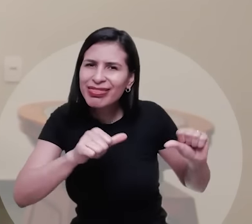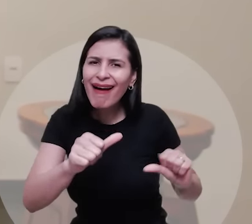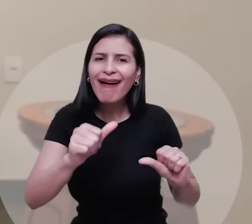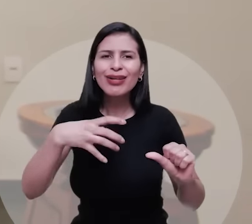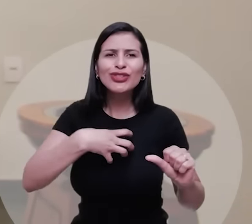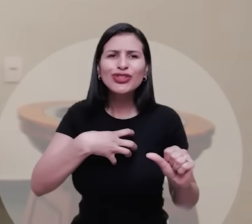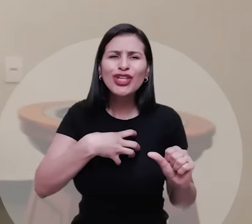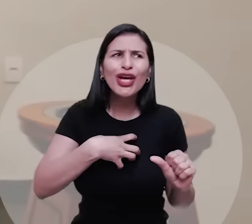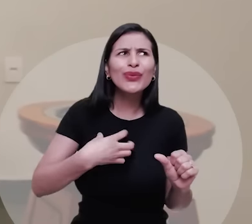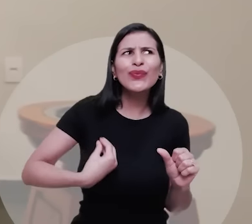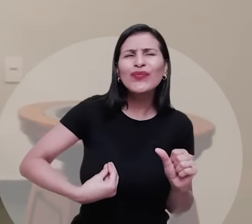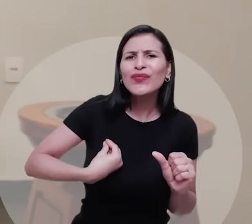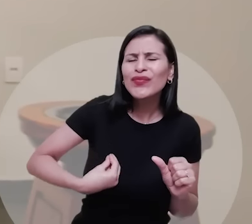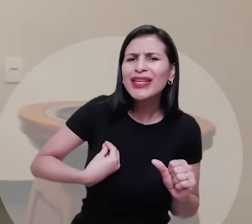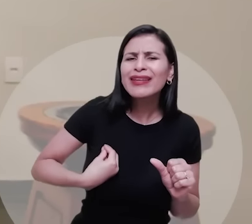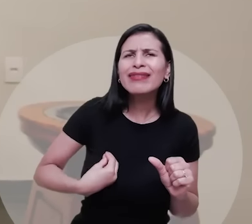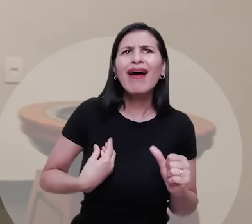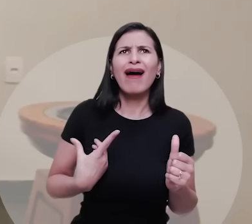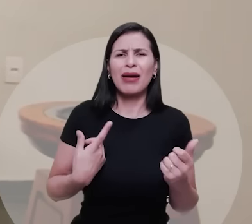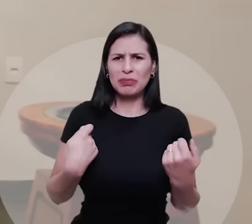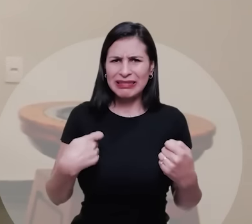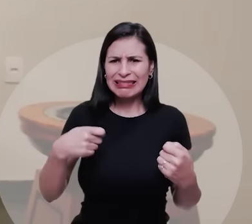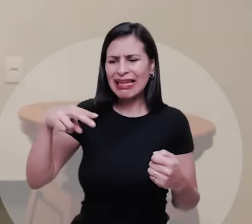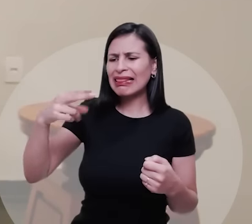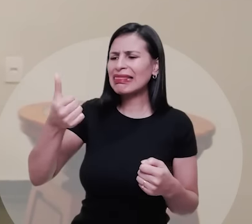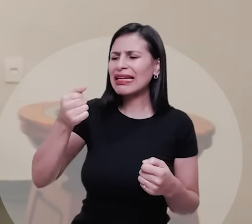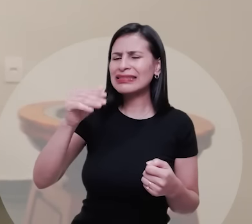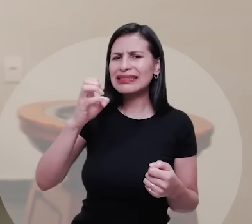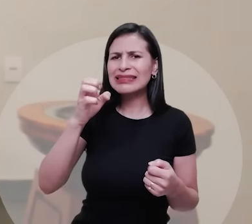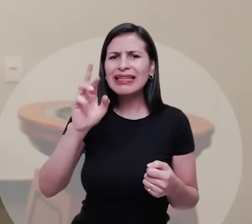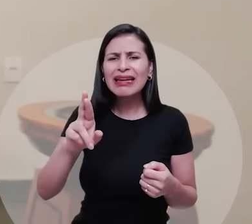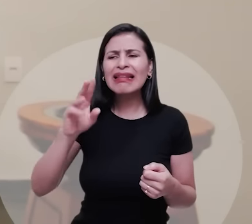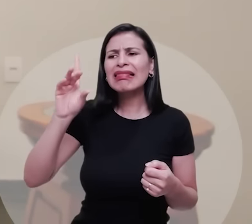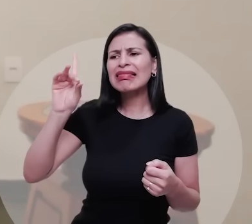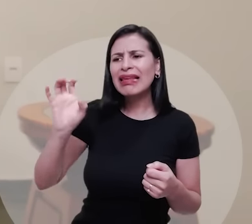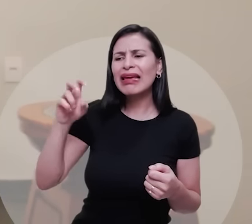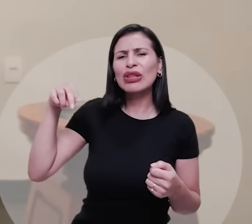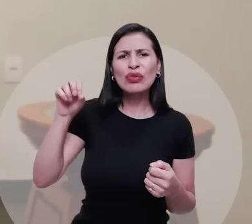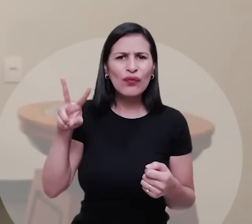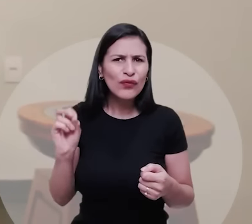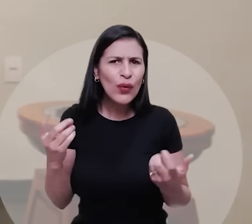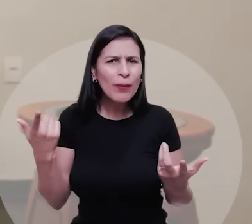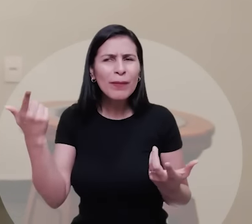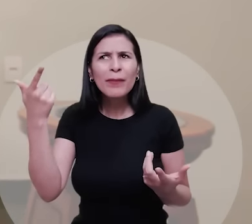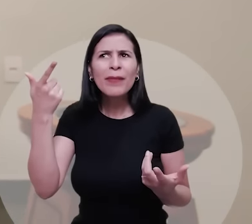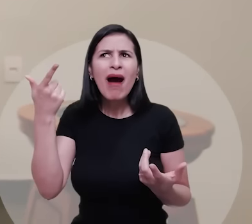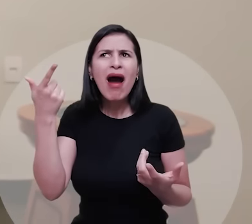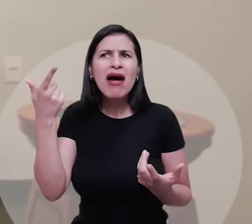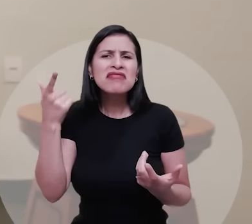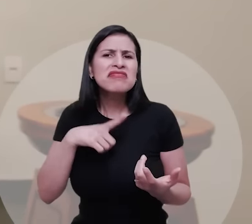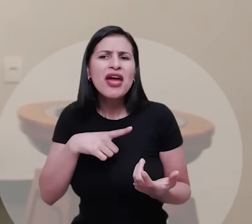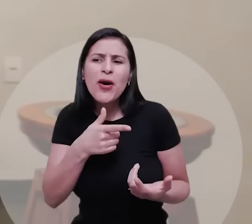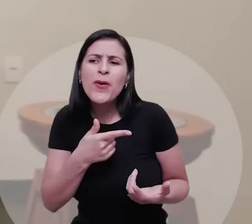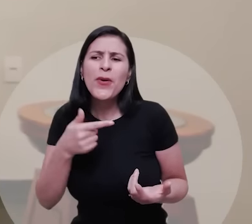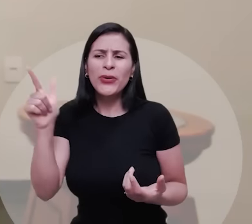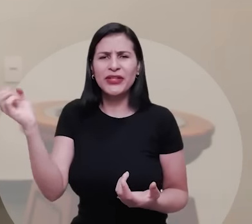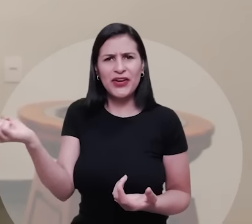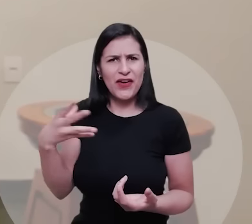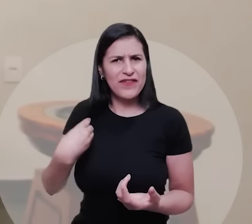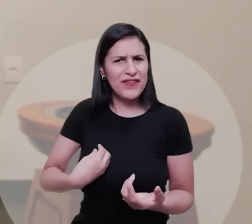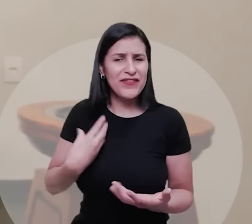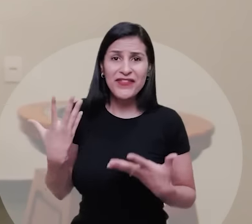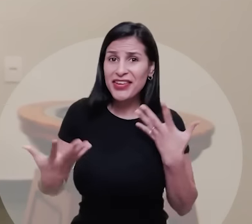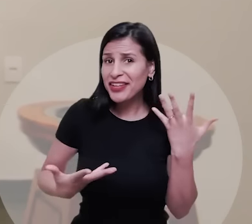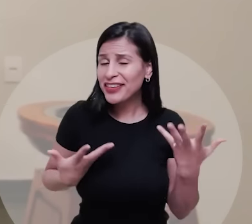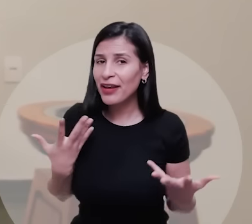para viver então essa nova realidade de vida. Olhando por essa perspectiva de alguém